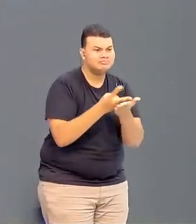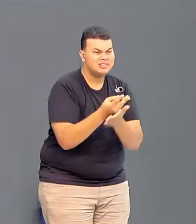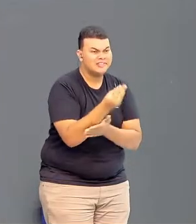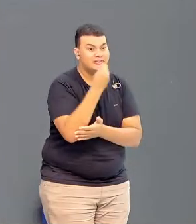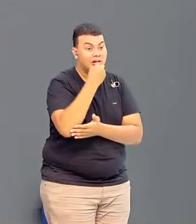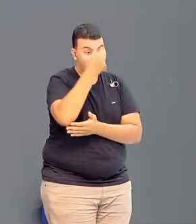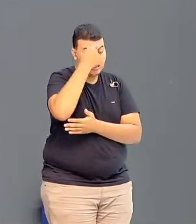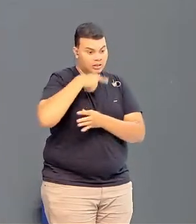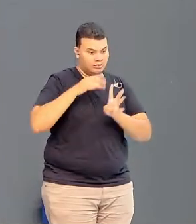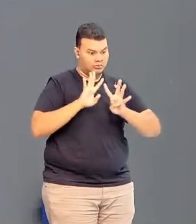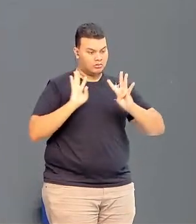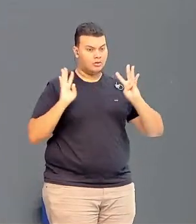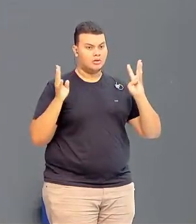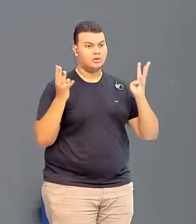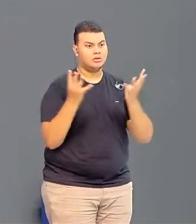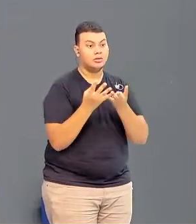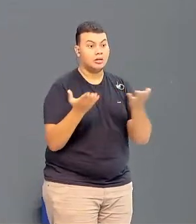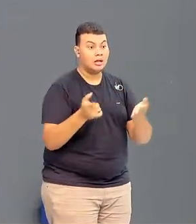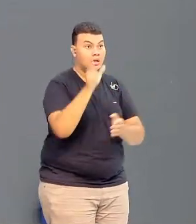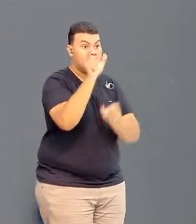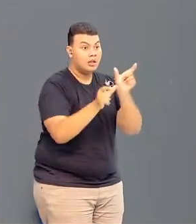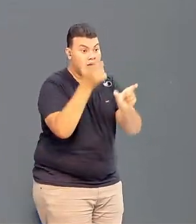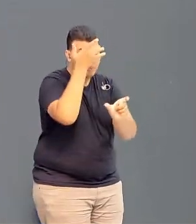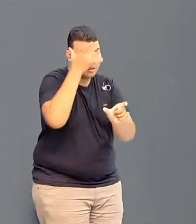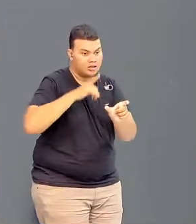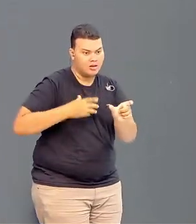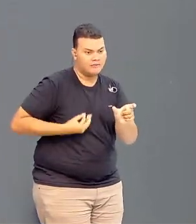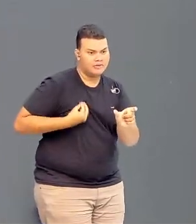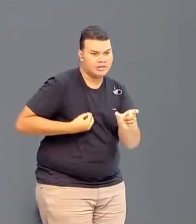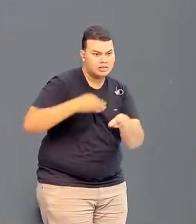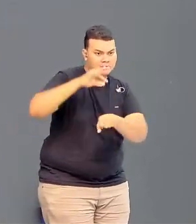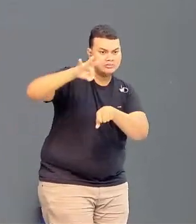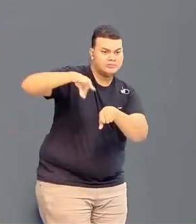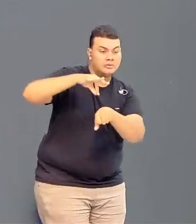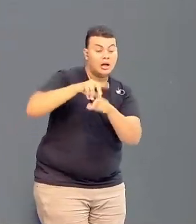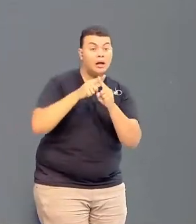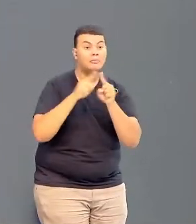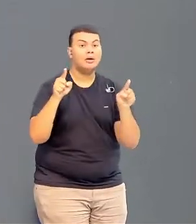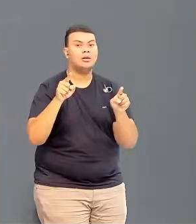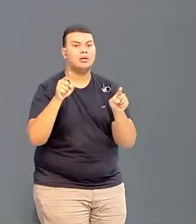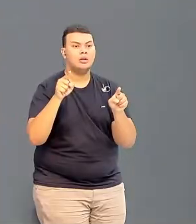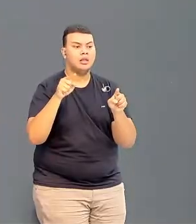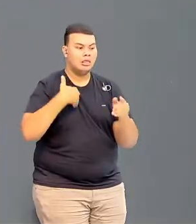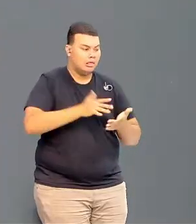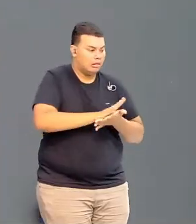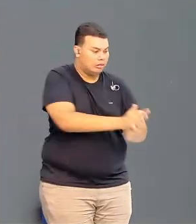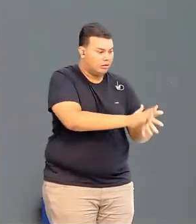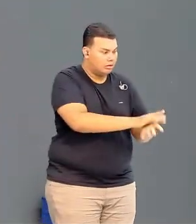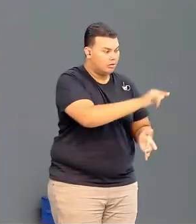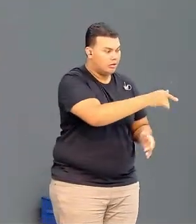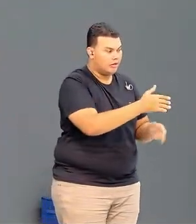uma fortaleza. Aí essa pessoa está vivendo a sua vida espiritual, mas continua destruindo sua família.